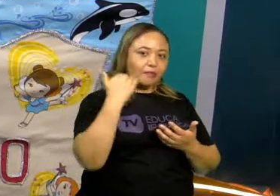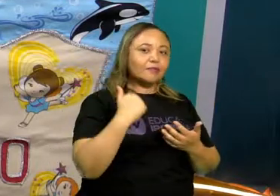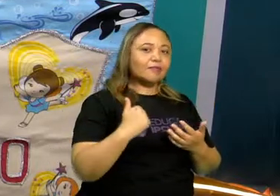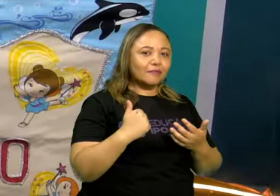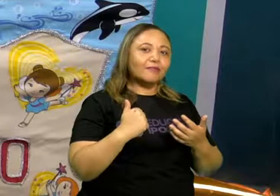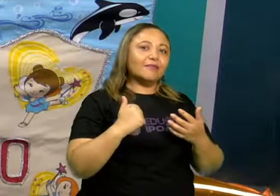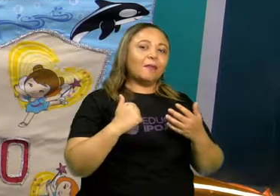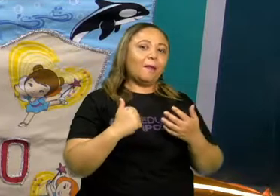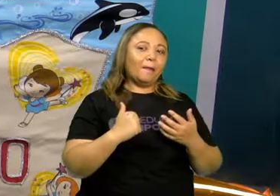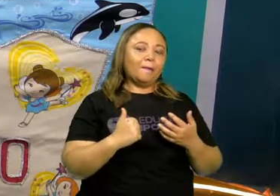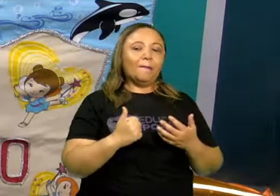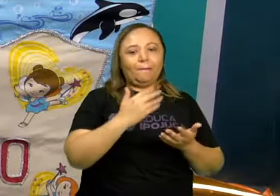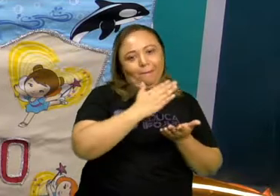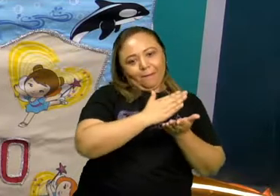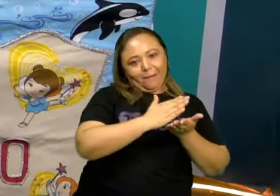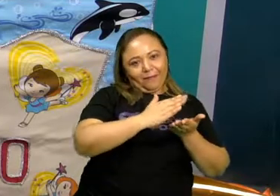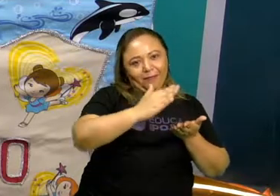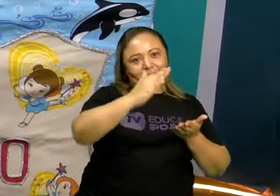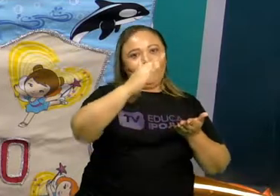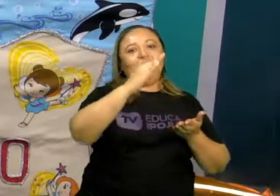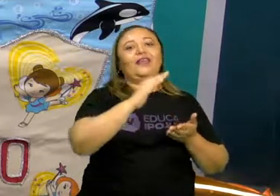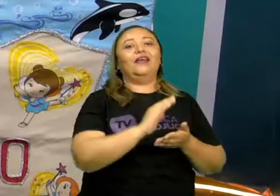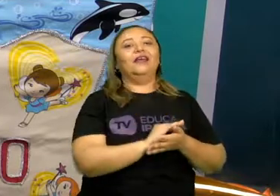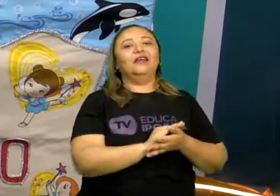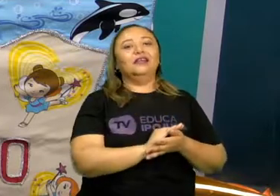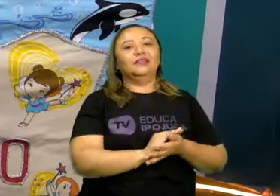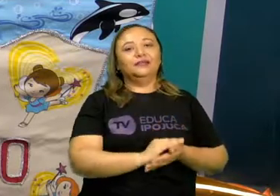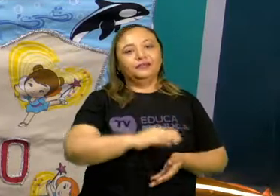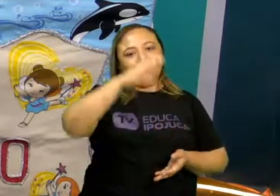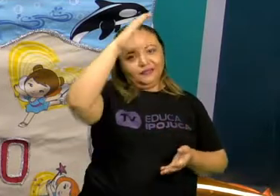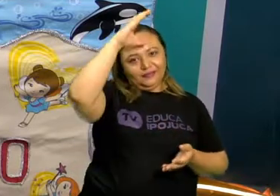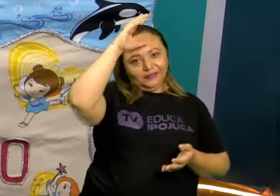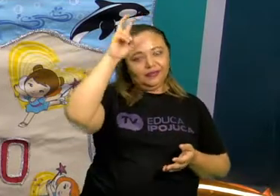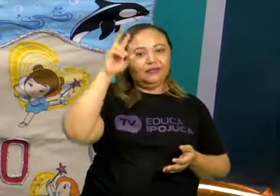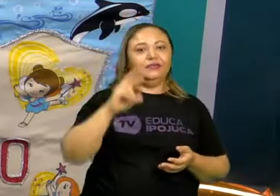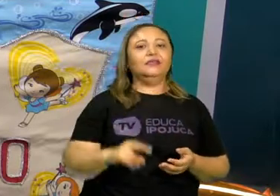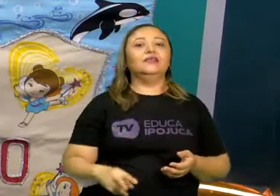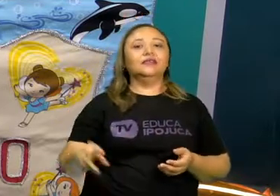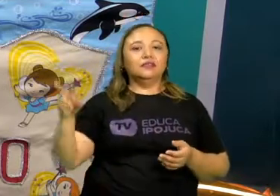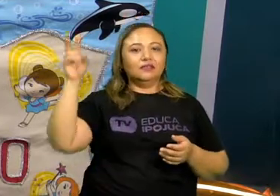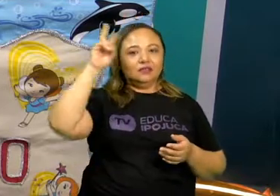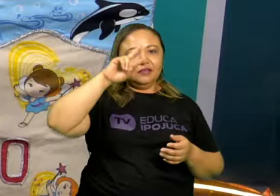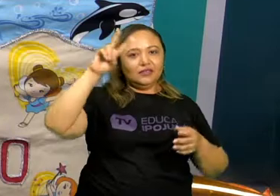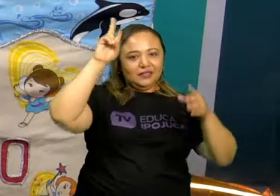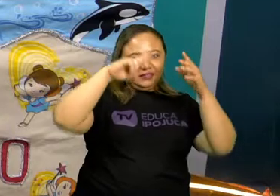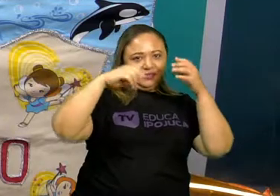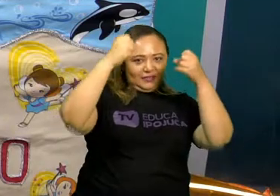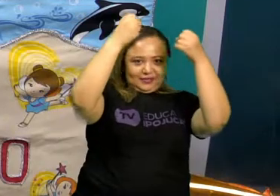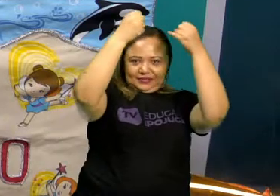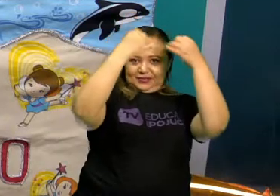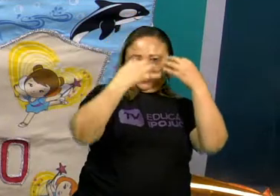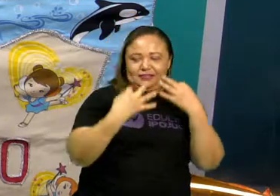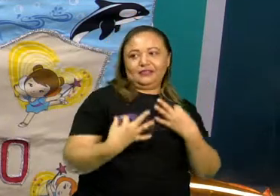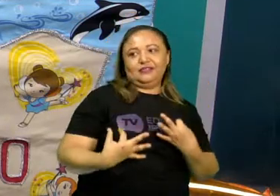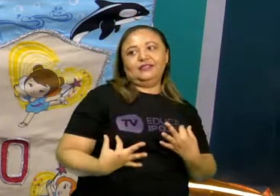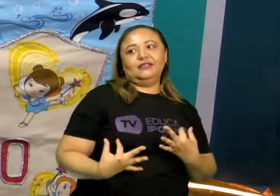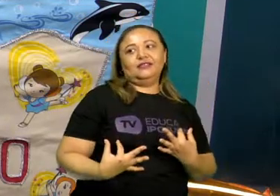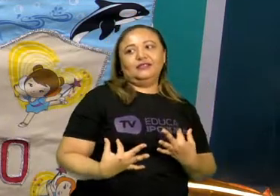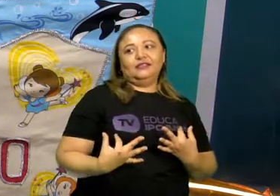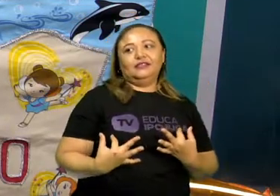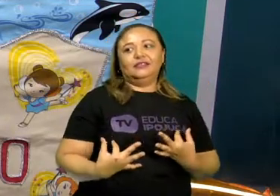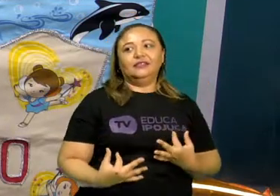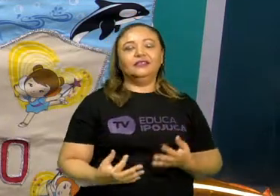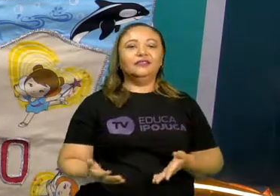Vamos lá! Vai começar! Tia Lê, a história agora vai